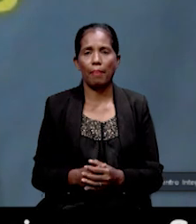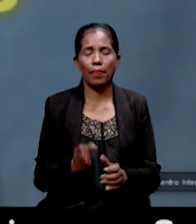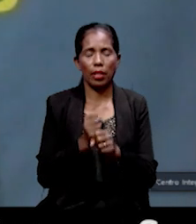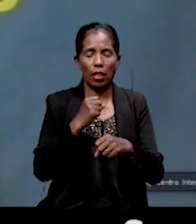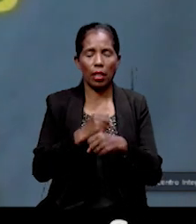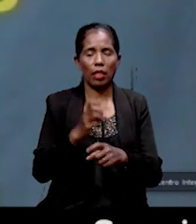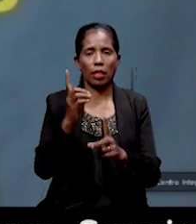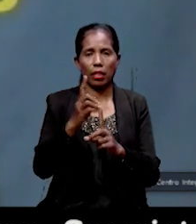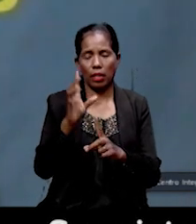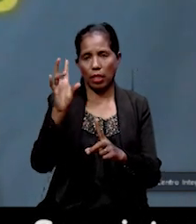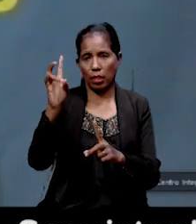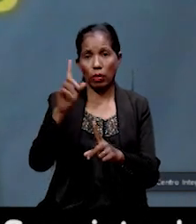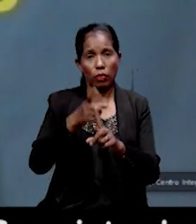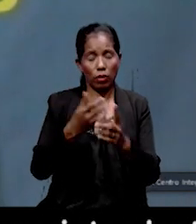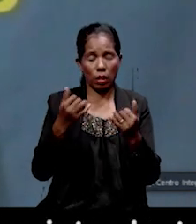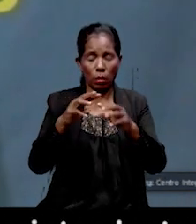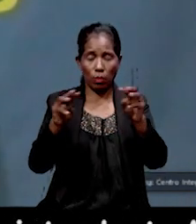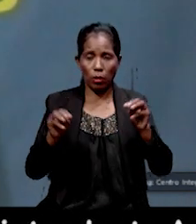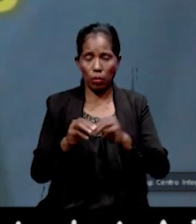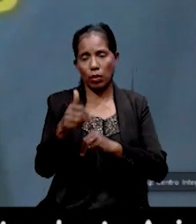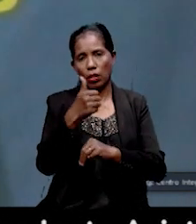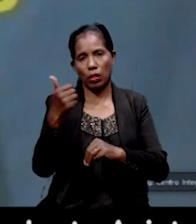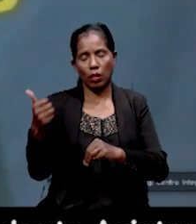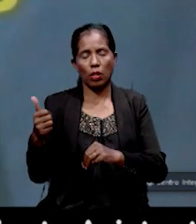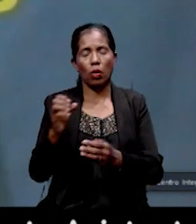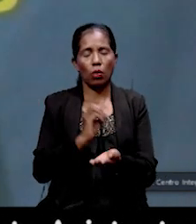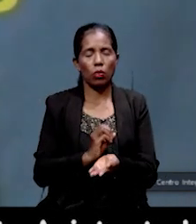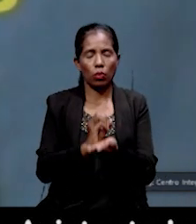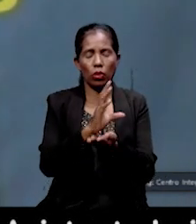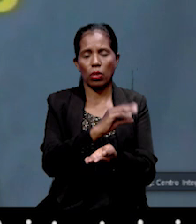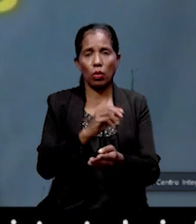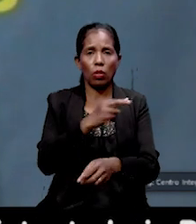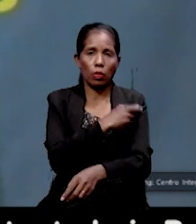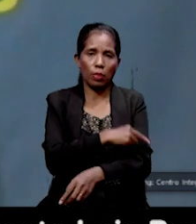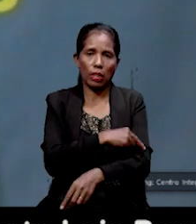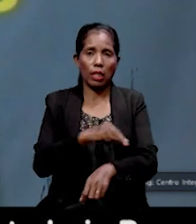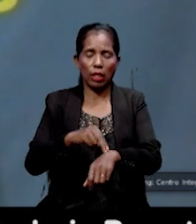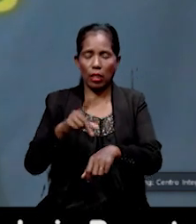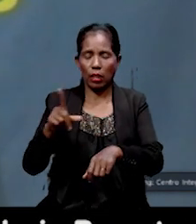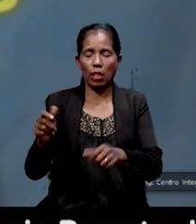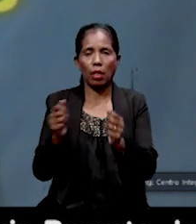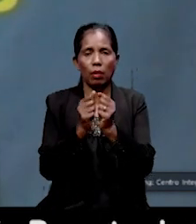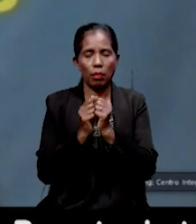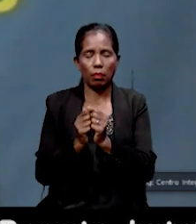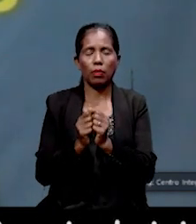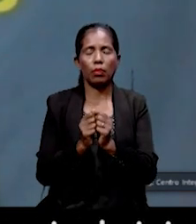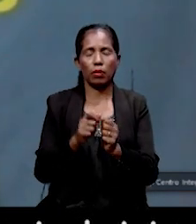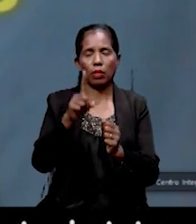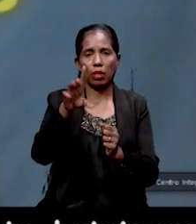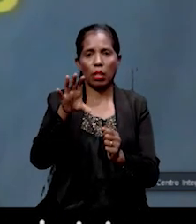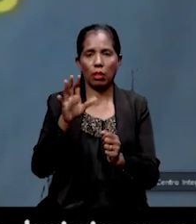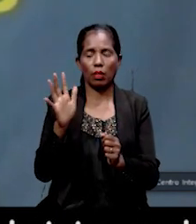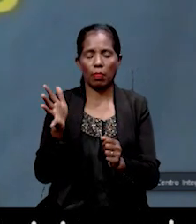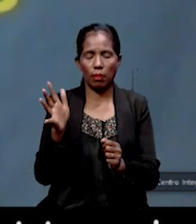ia Lorongitu Fulani, ia município Siracelu, Raiua no Hospital Nacional Gido Valadares, hamutuk atus ida hat nulu,